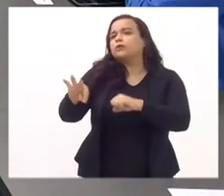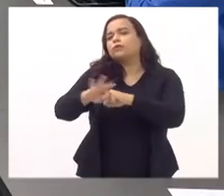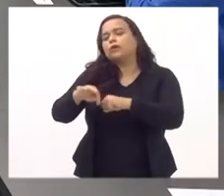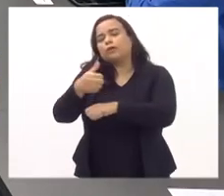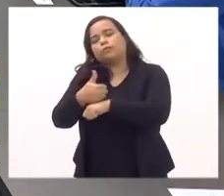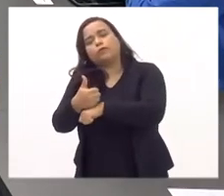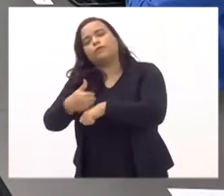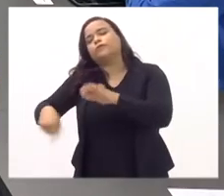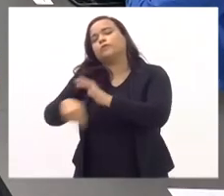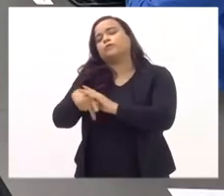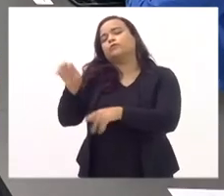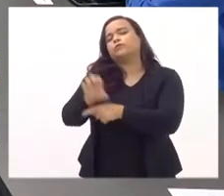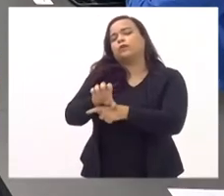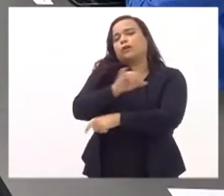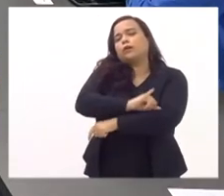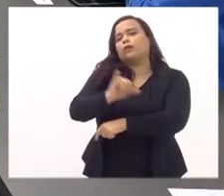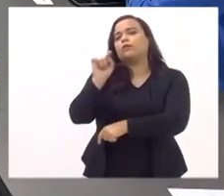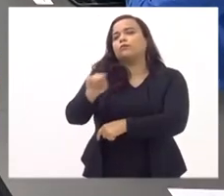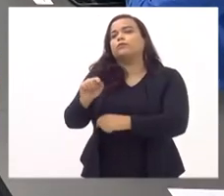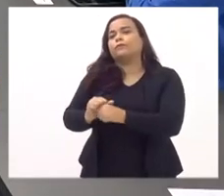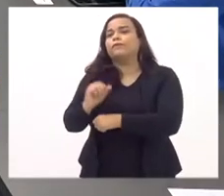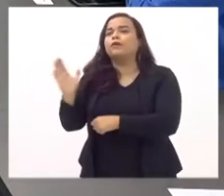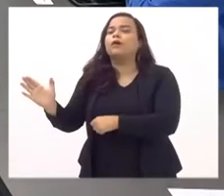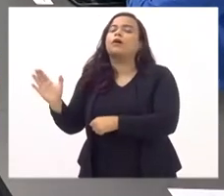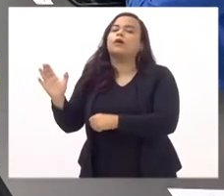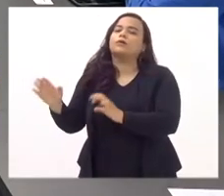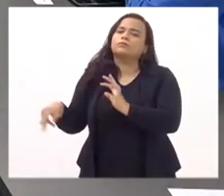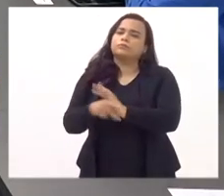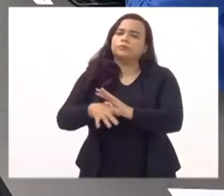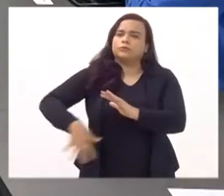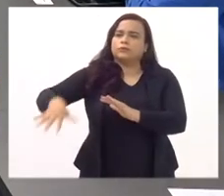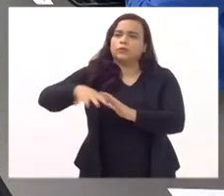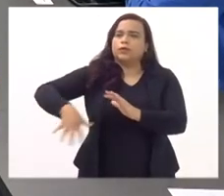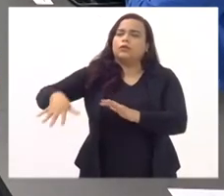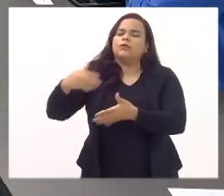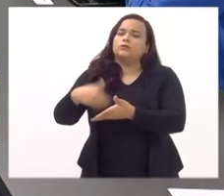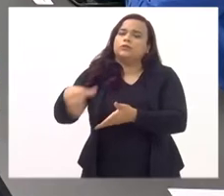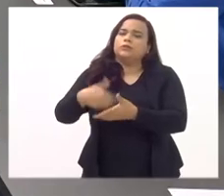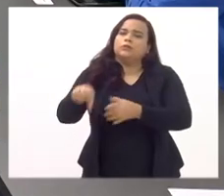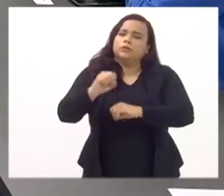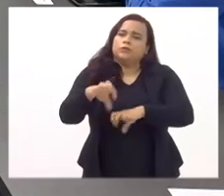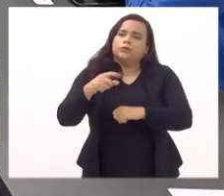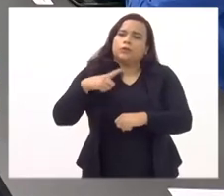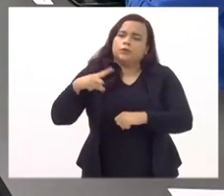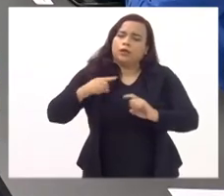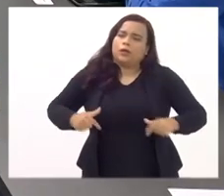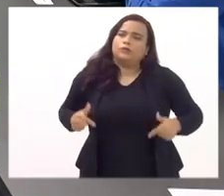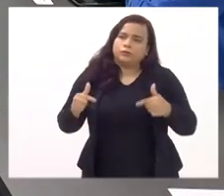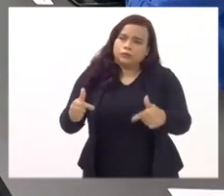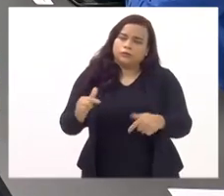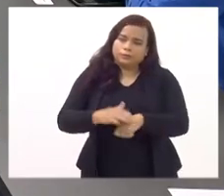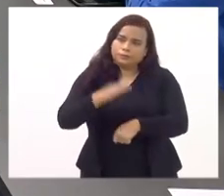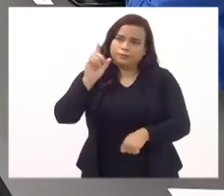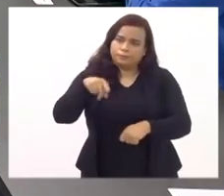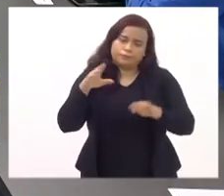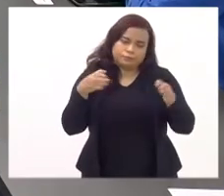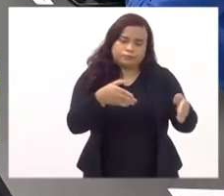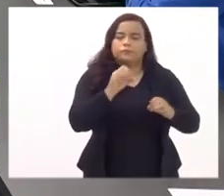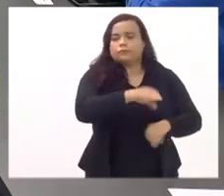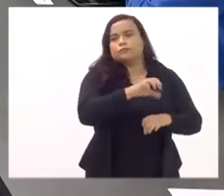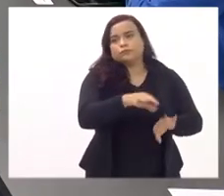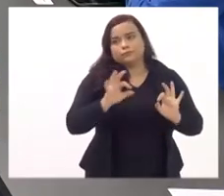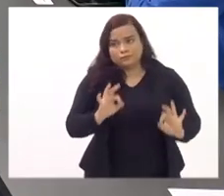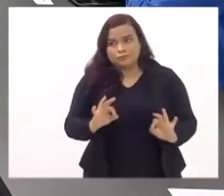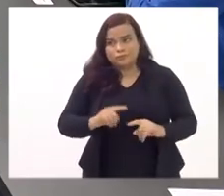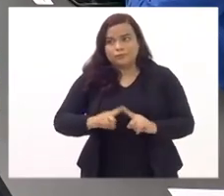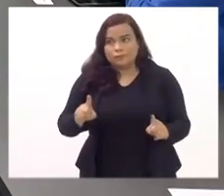porque isso extrapola a competência do que a SEDUC, que hoje tem sua atuação mais diretamente voltada para a educação, mas